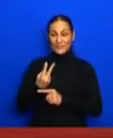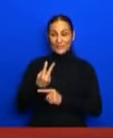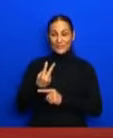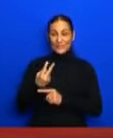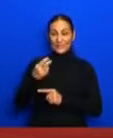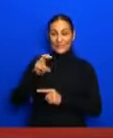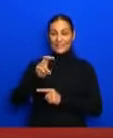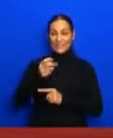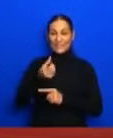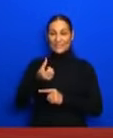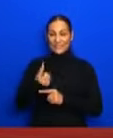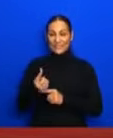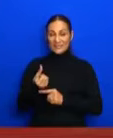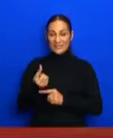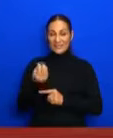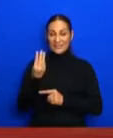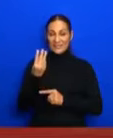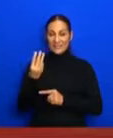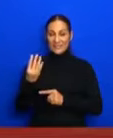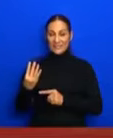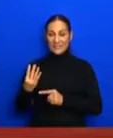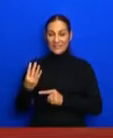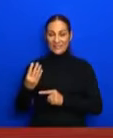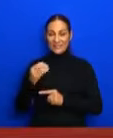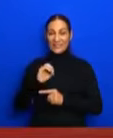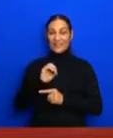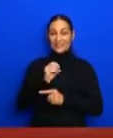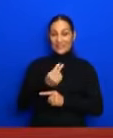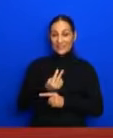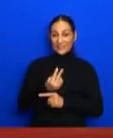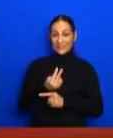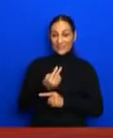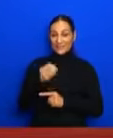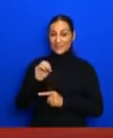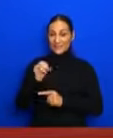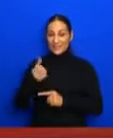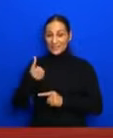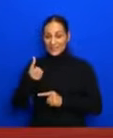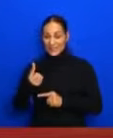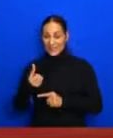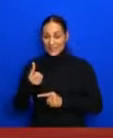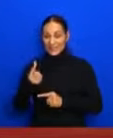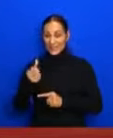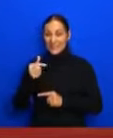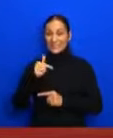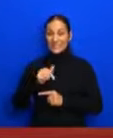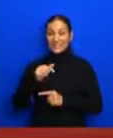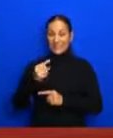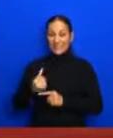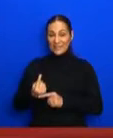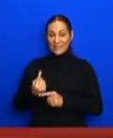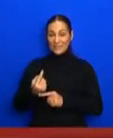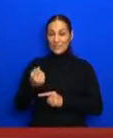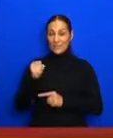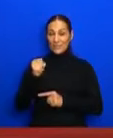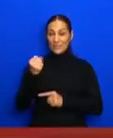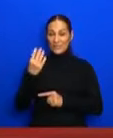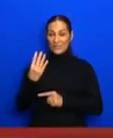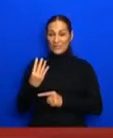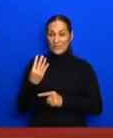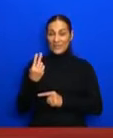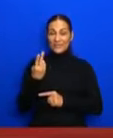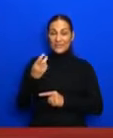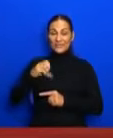82, 56, 34, 02, 06, 71,